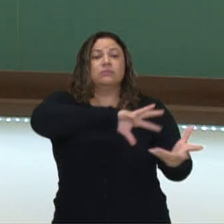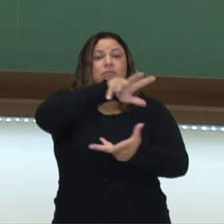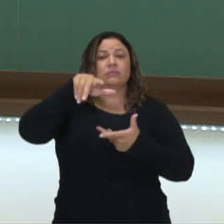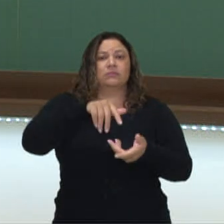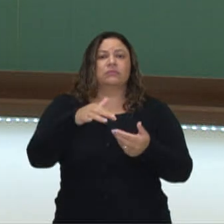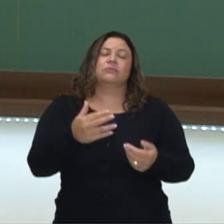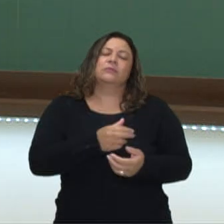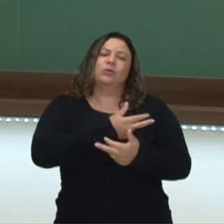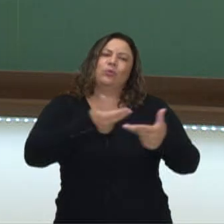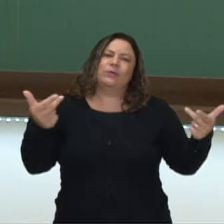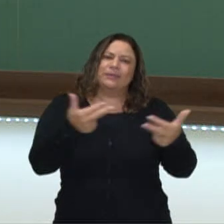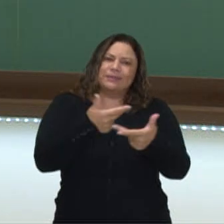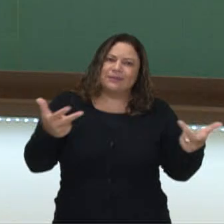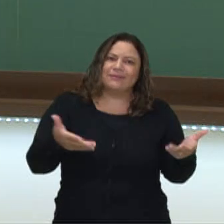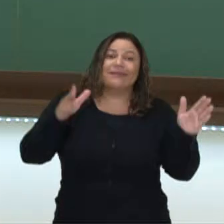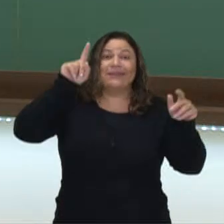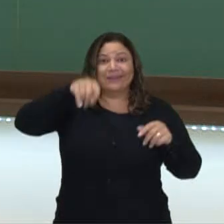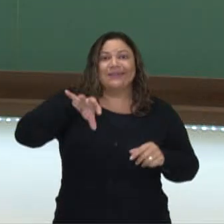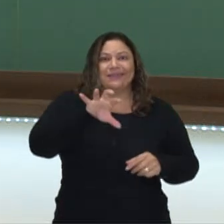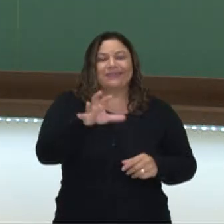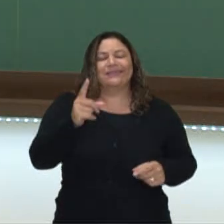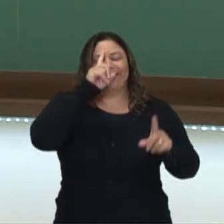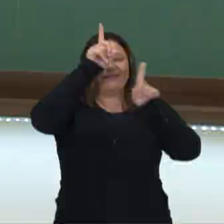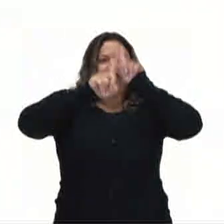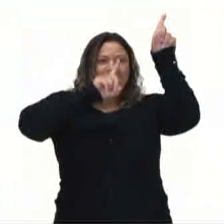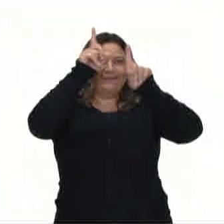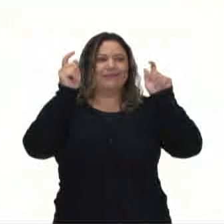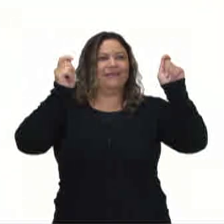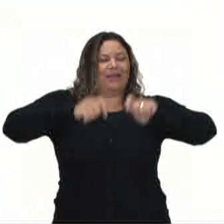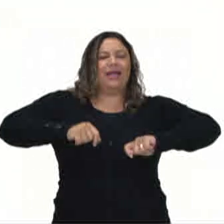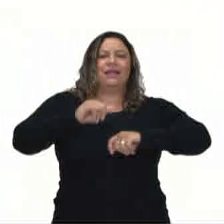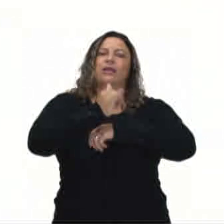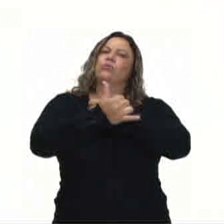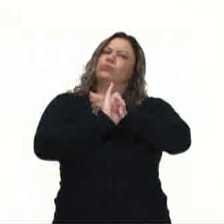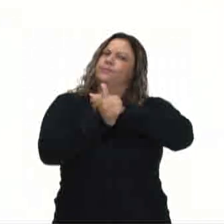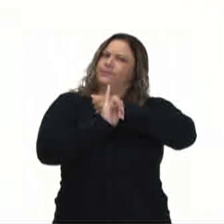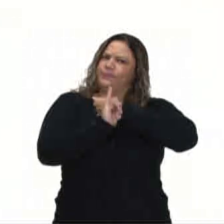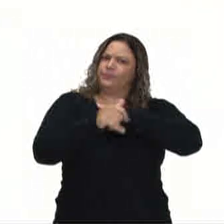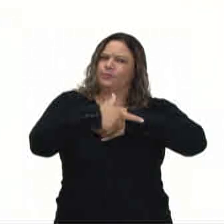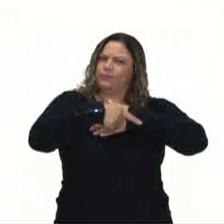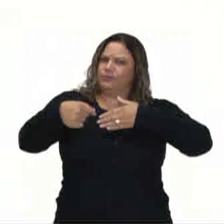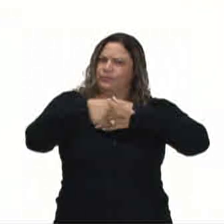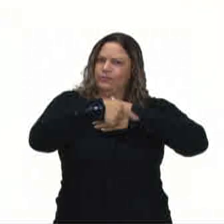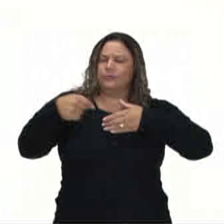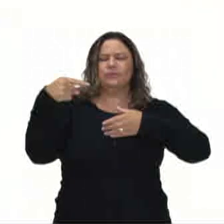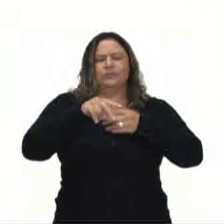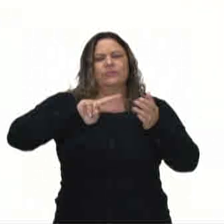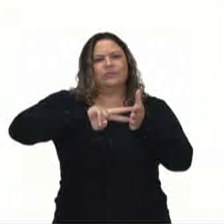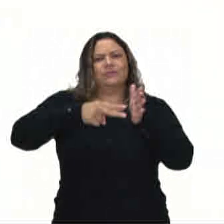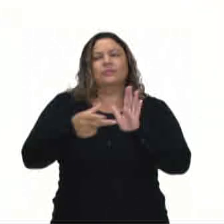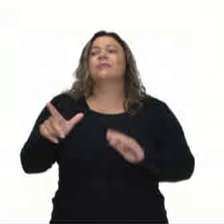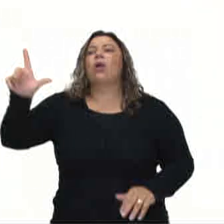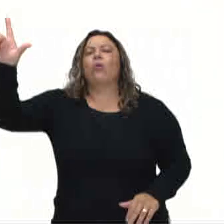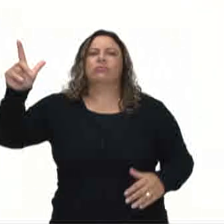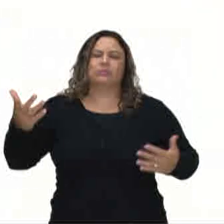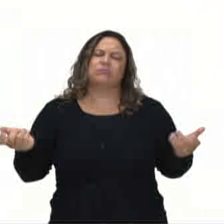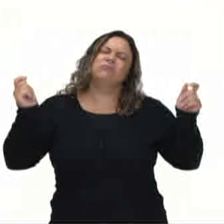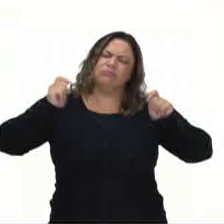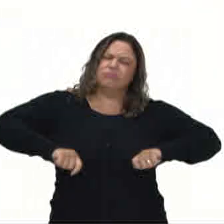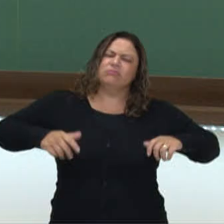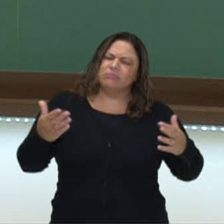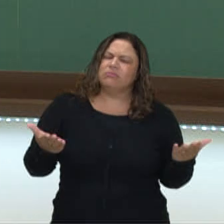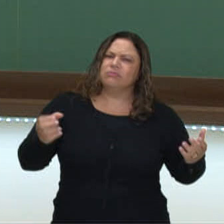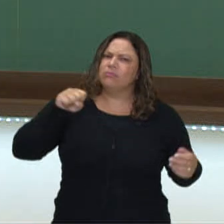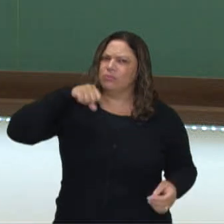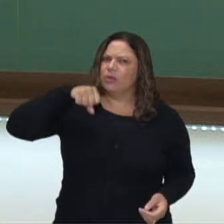as coisas. Assim, a ideia do cronista de que as palavras possam significar outra coisa é perfeitamente possível e